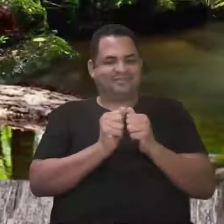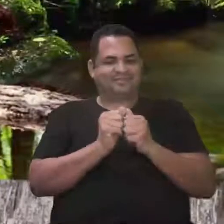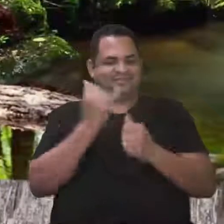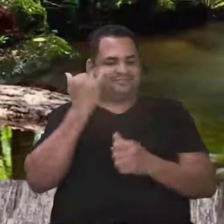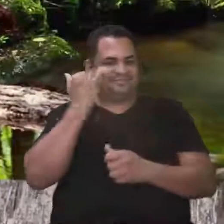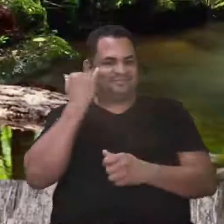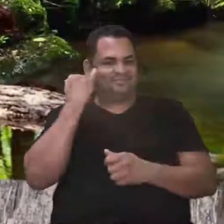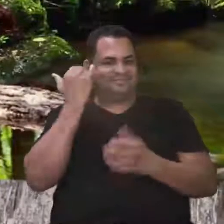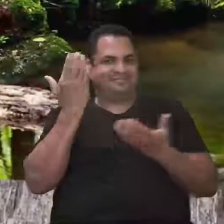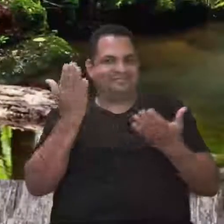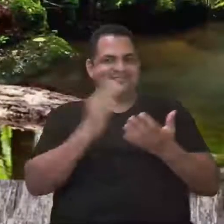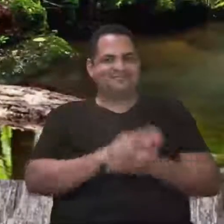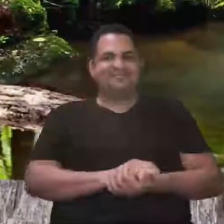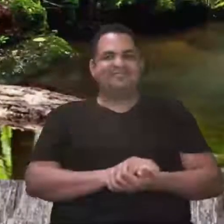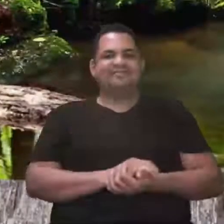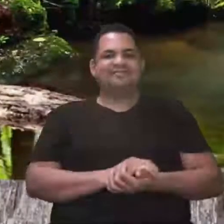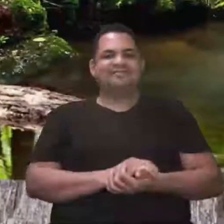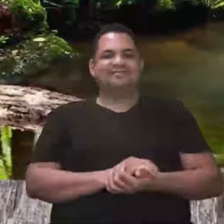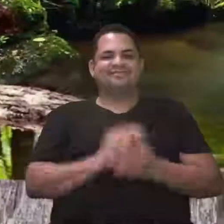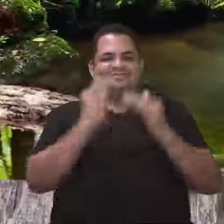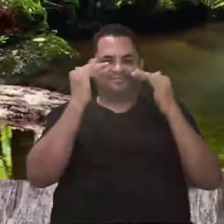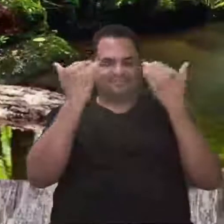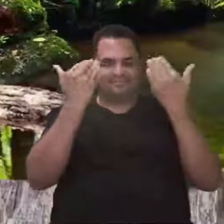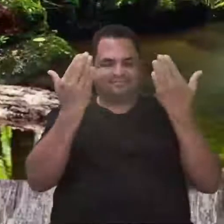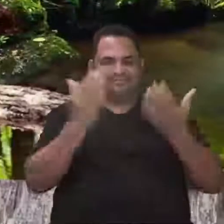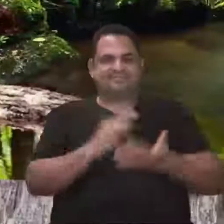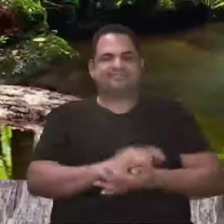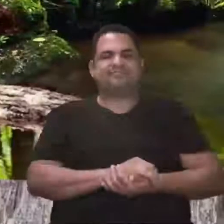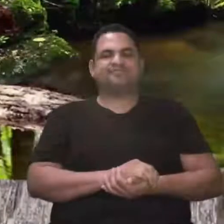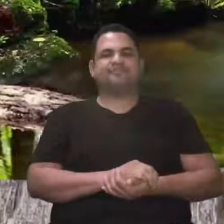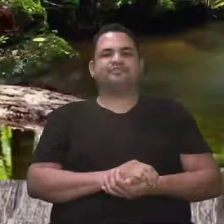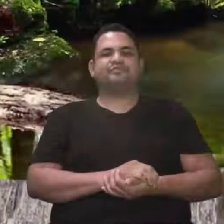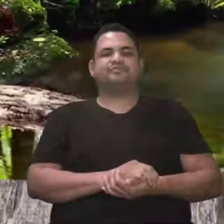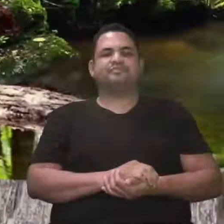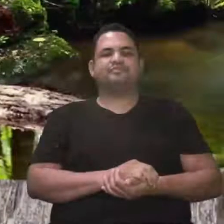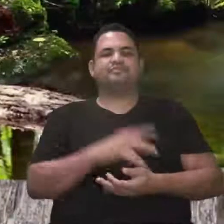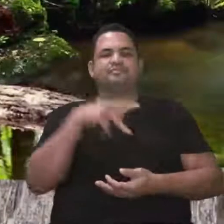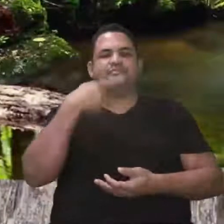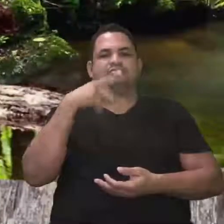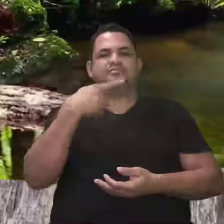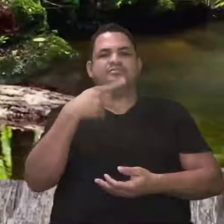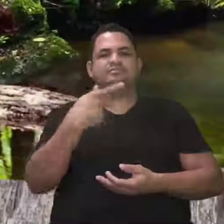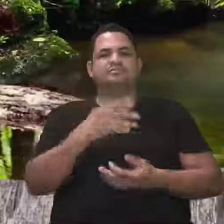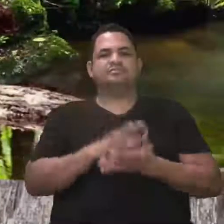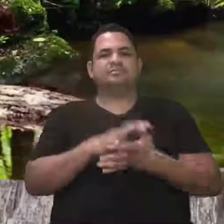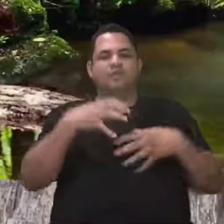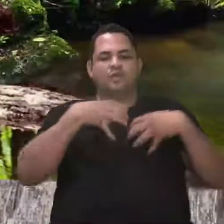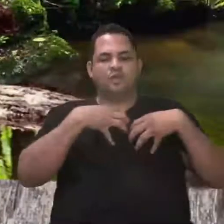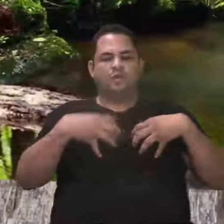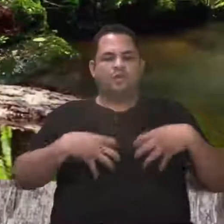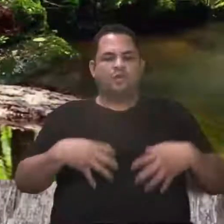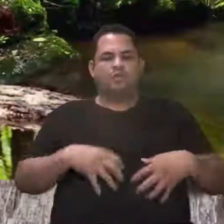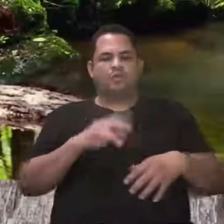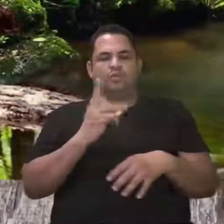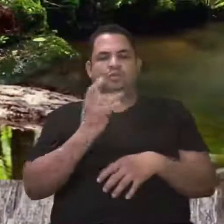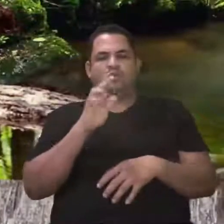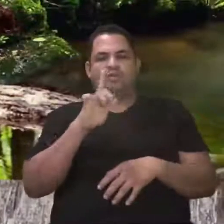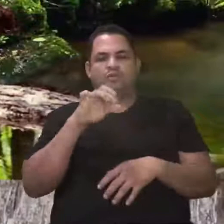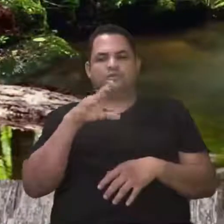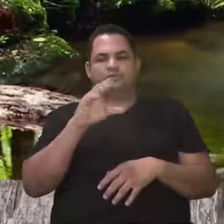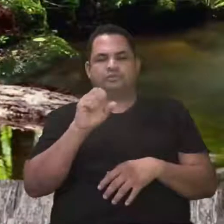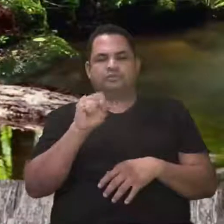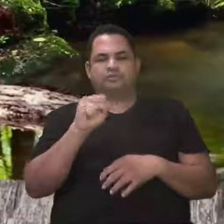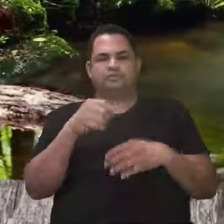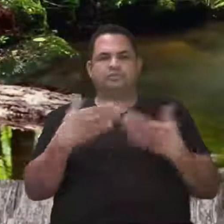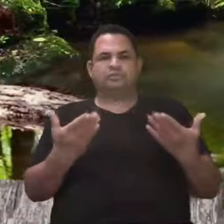Sami? É isso aí. Presta atenção. A gente está falando de quê? Órgãos homólogos.